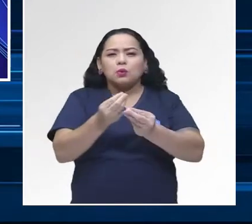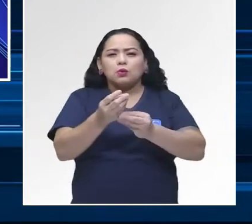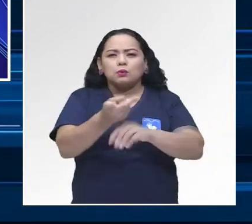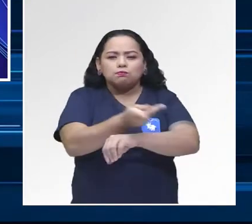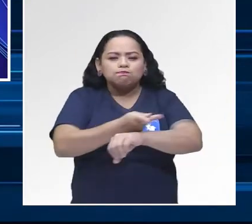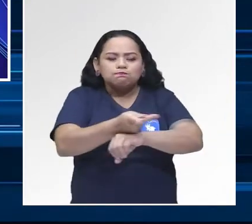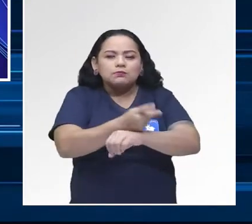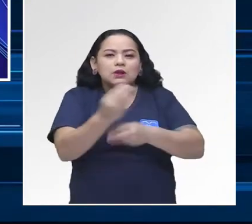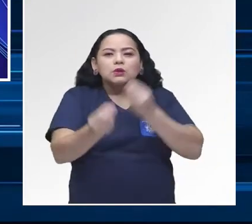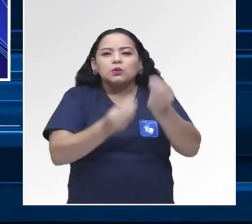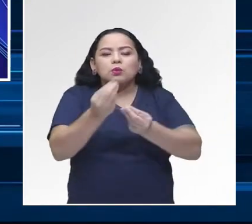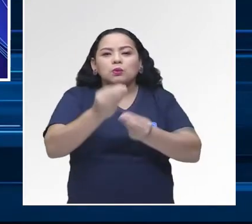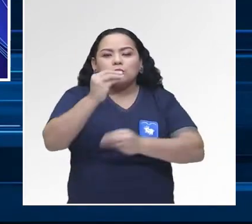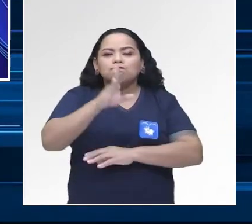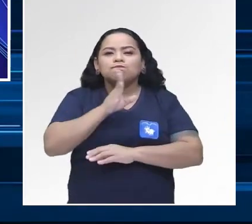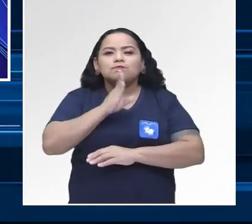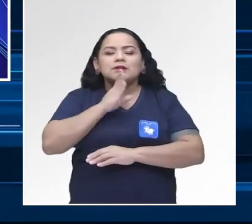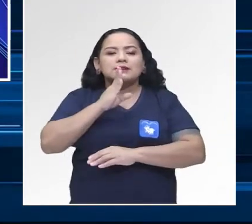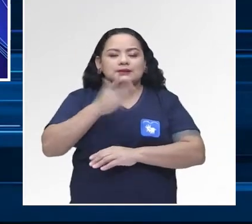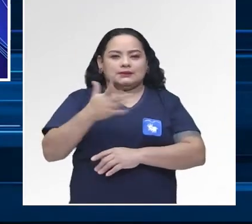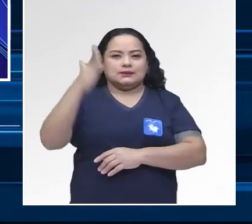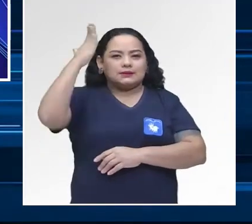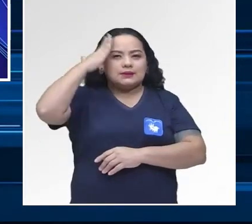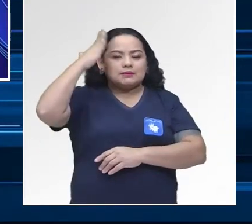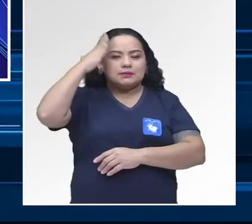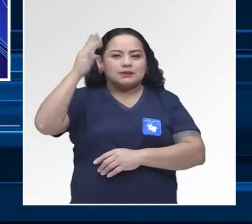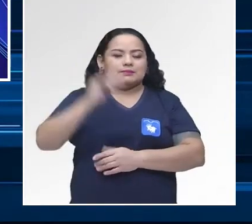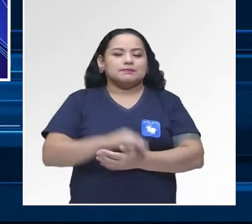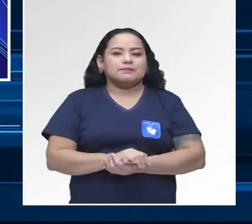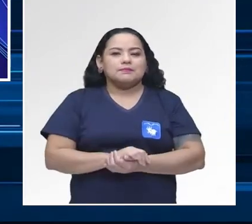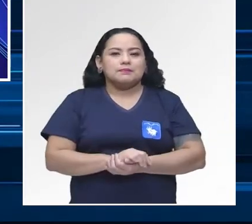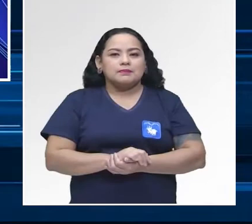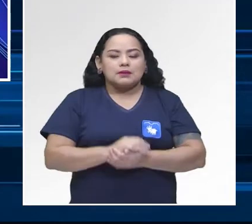conhecer. Então vamos ver aqui quais são algumas das